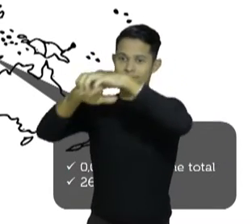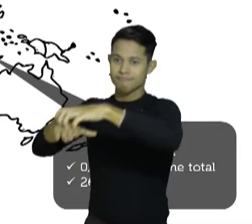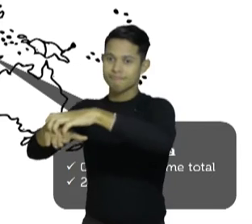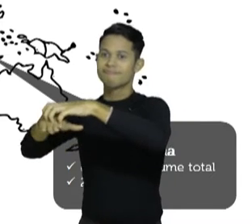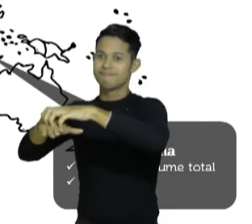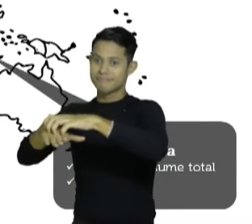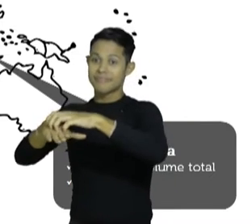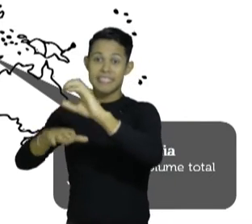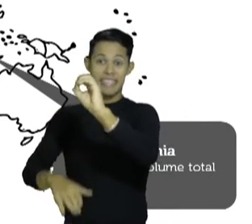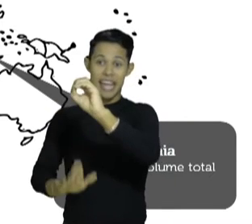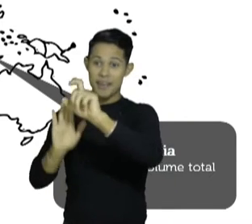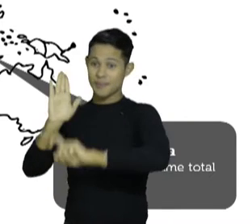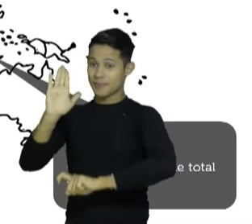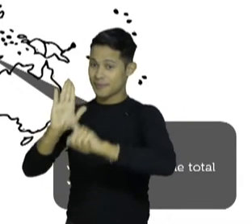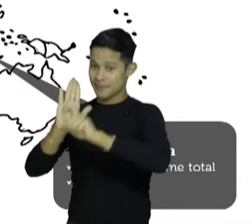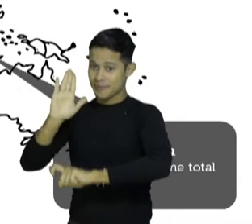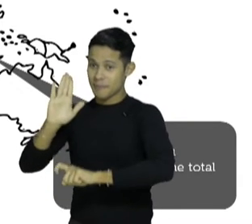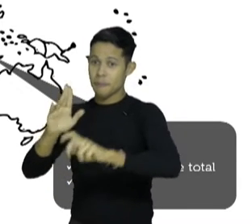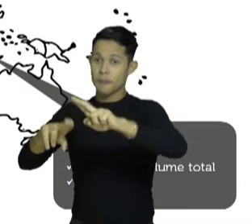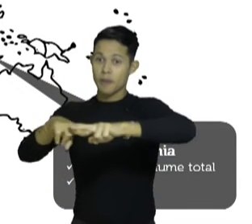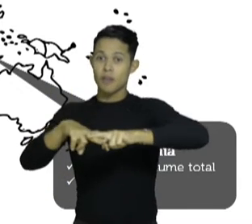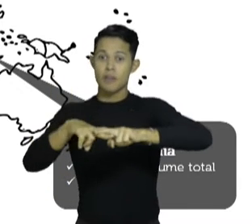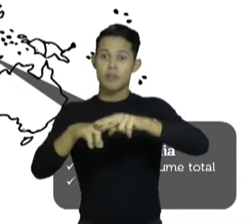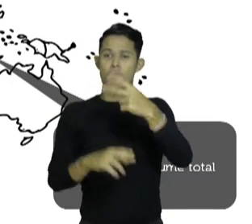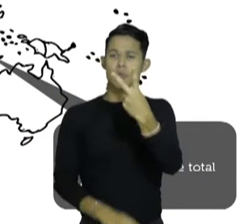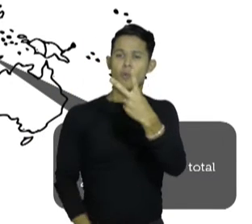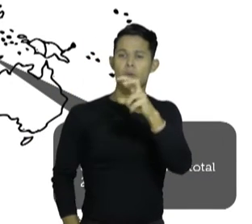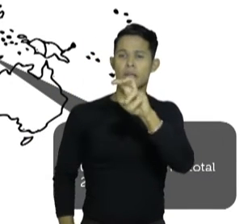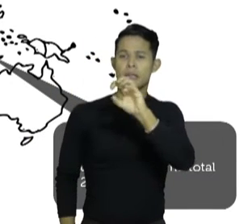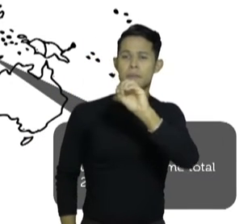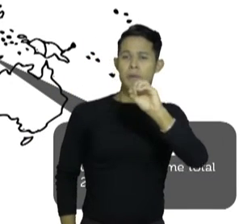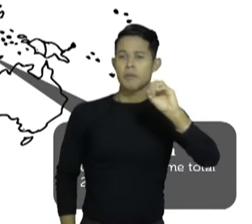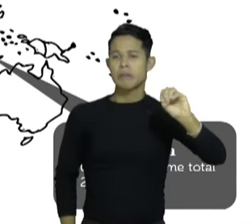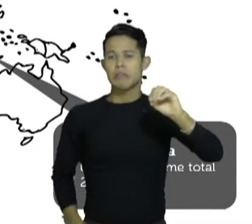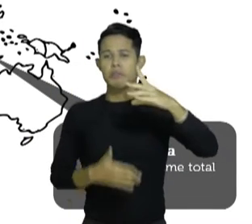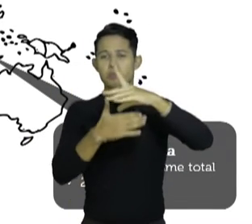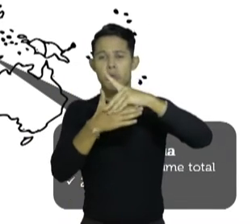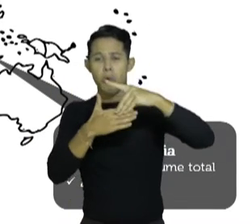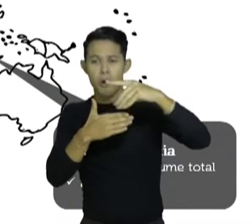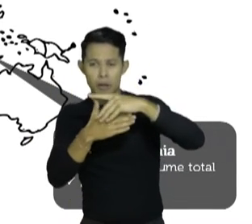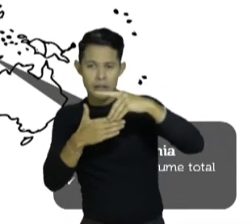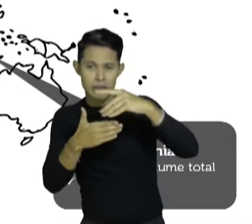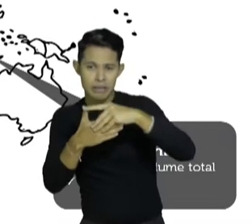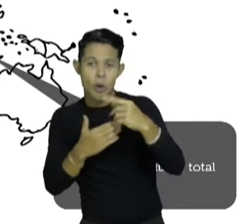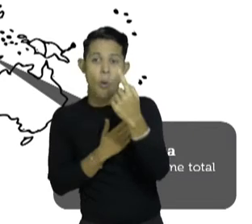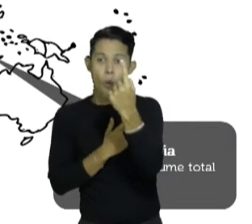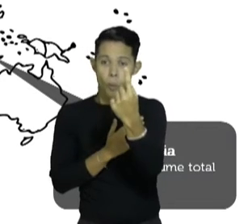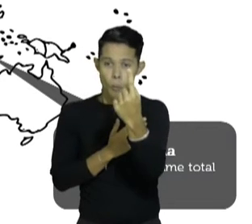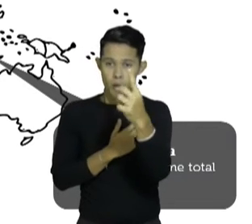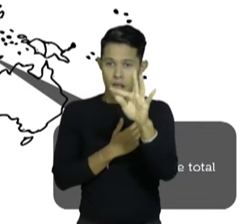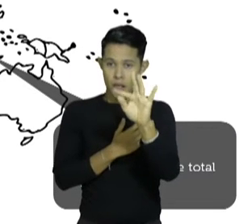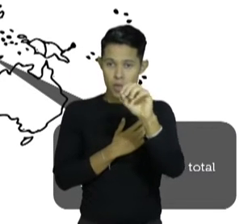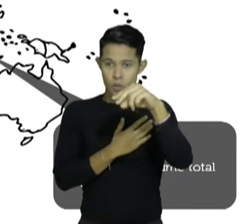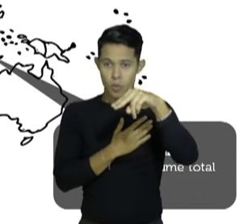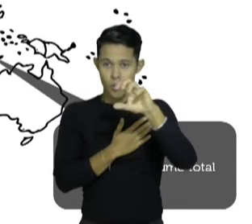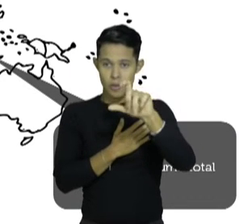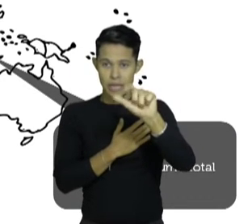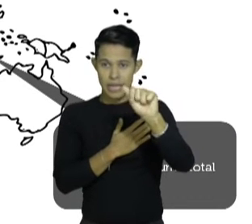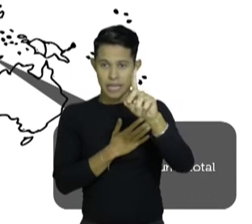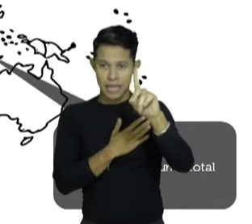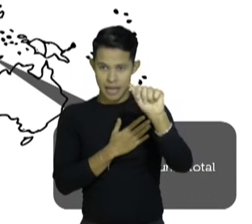tonelada de carne suína Vale 2500 a 3000 da tonelada gente ele tá simplesmente